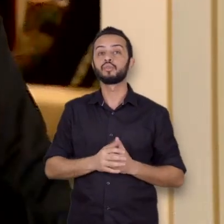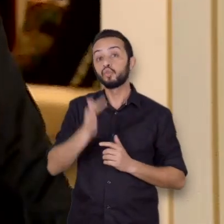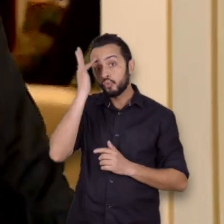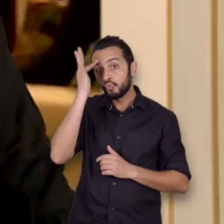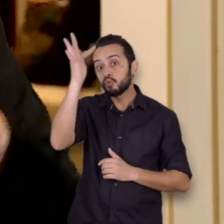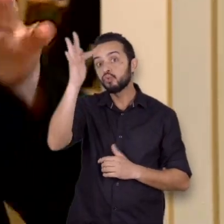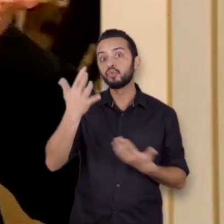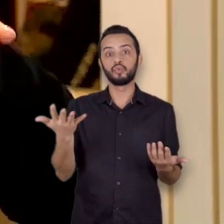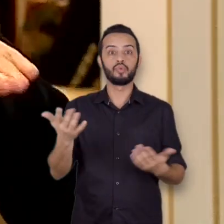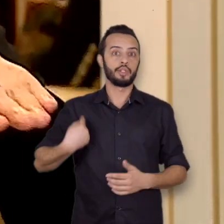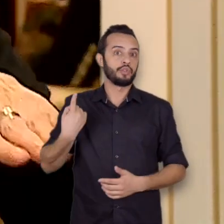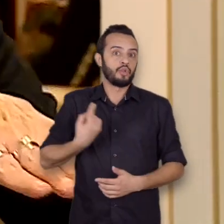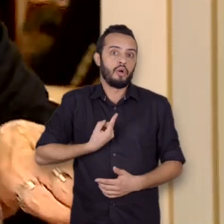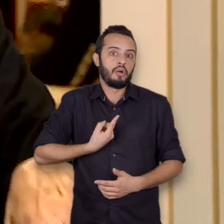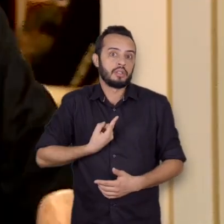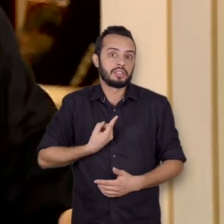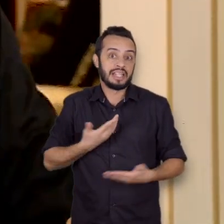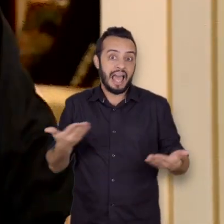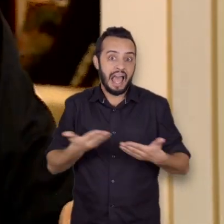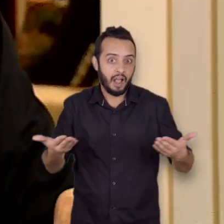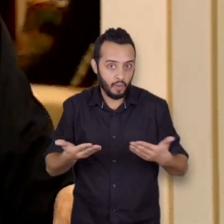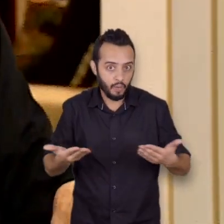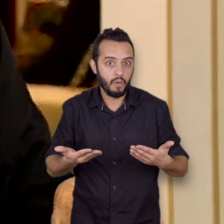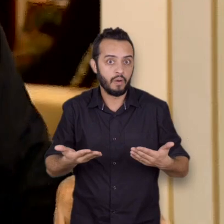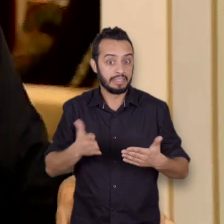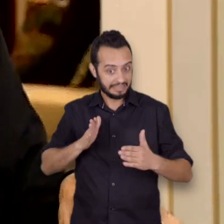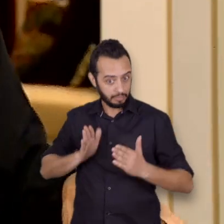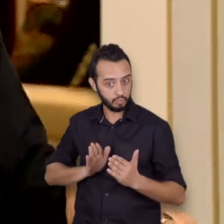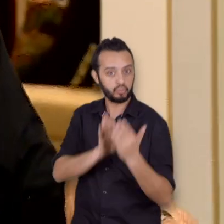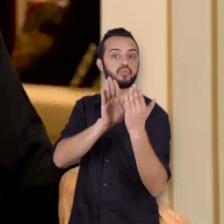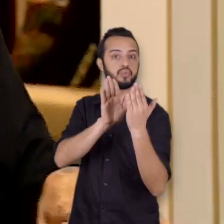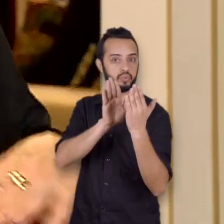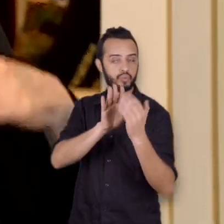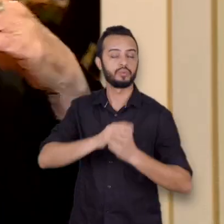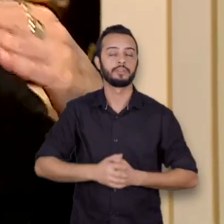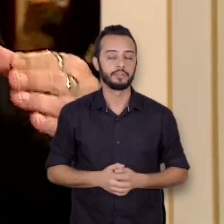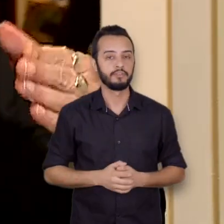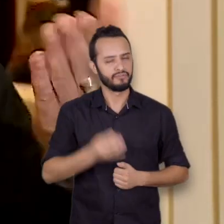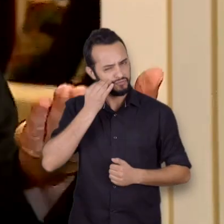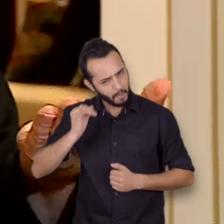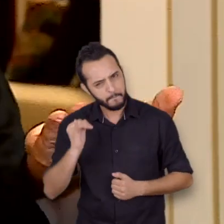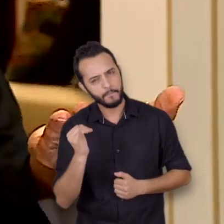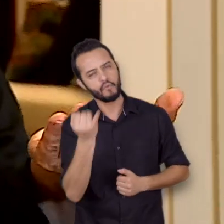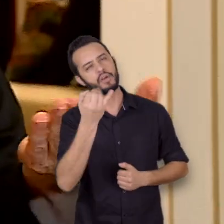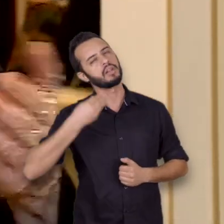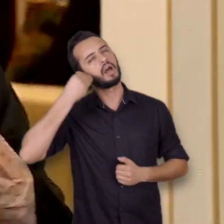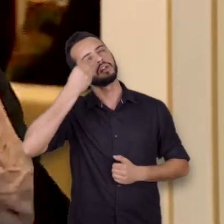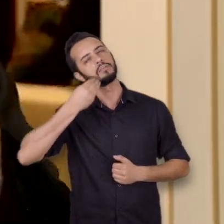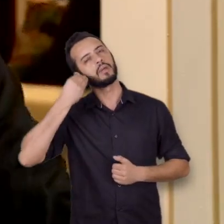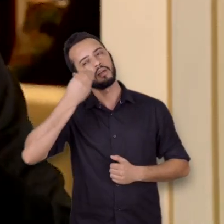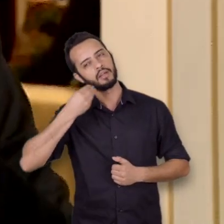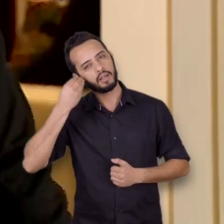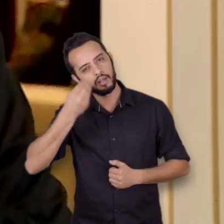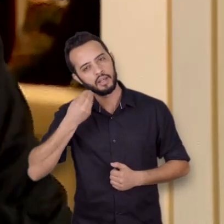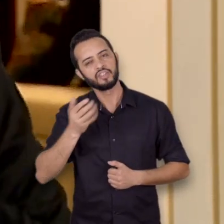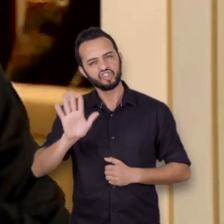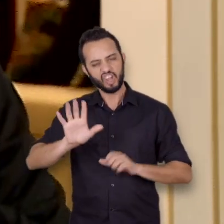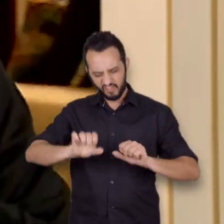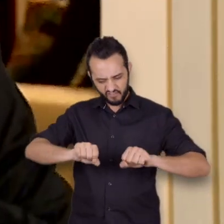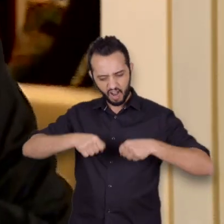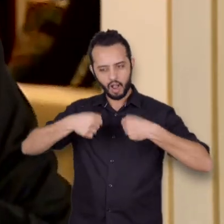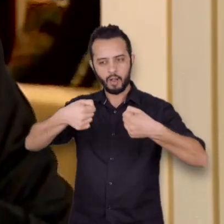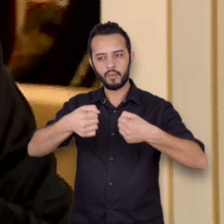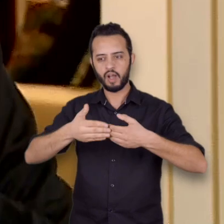enfrentar o desconhecido, que nós estamos enfrentando agora. Vamos aproveitar a nossa experiência e vamos